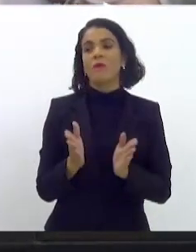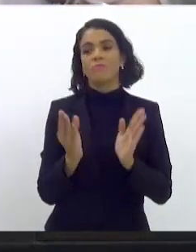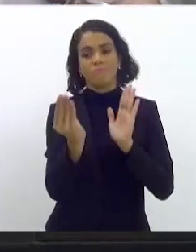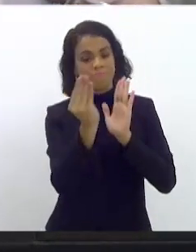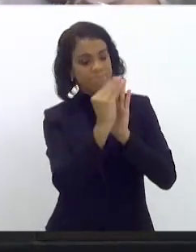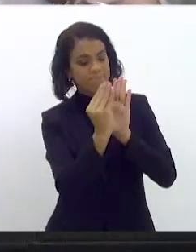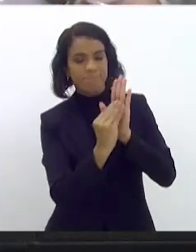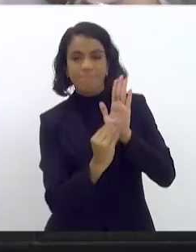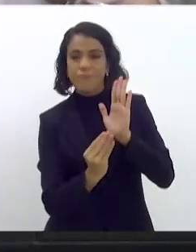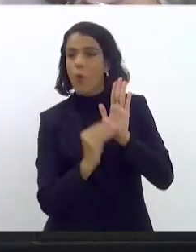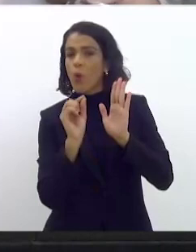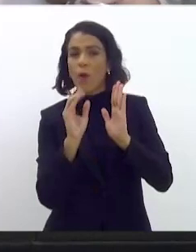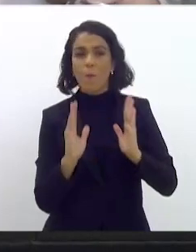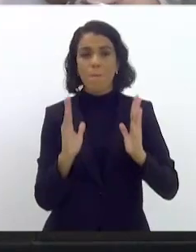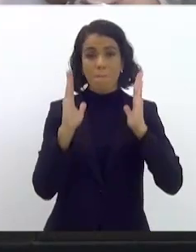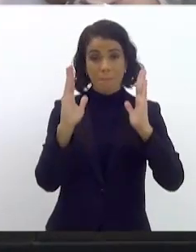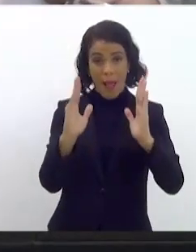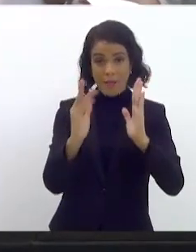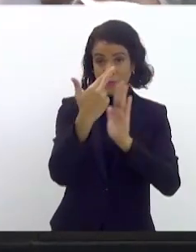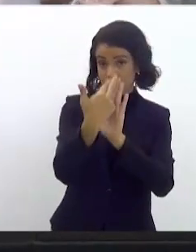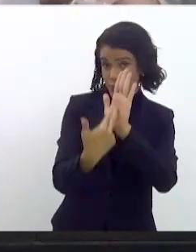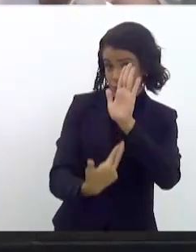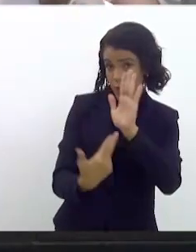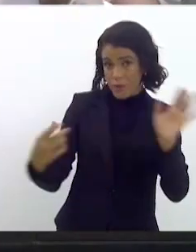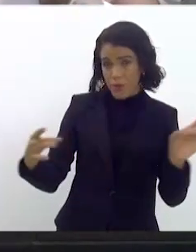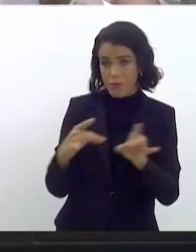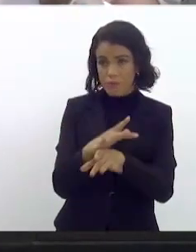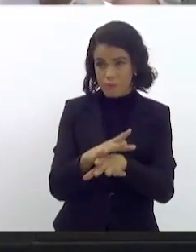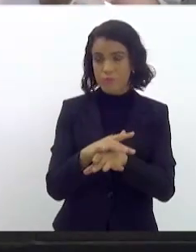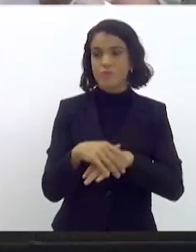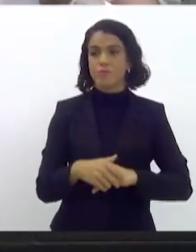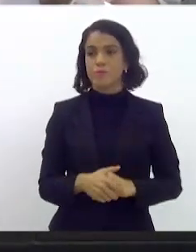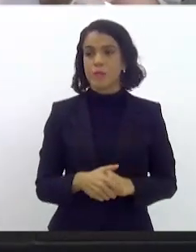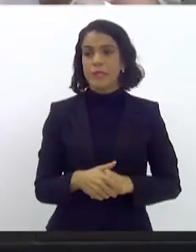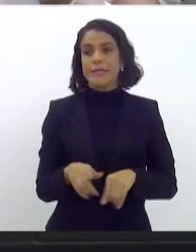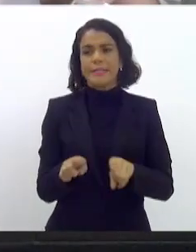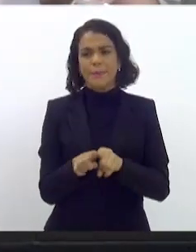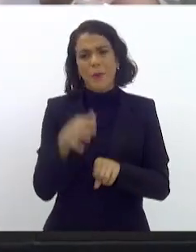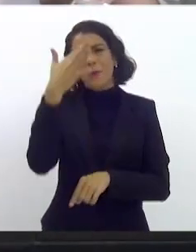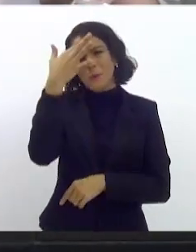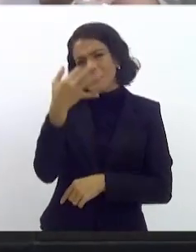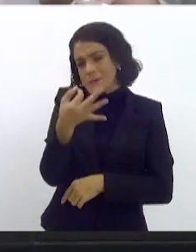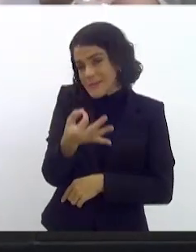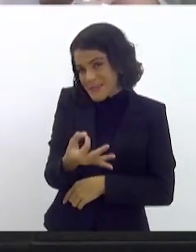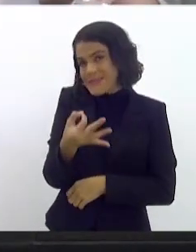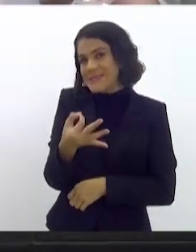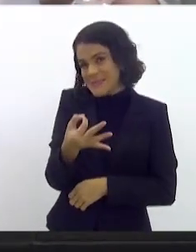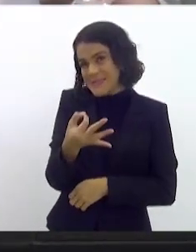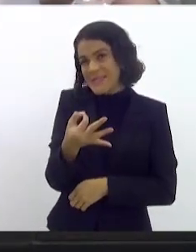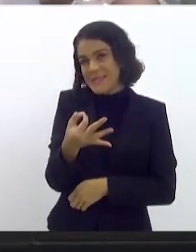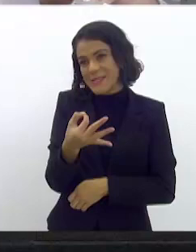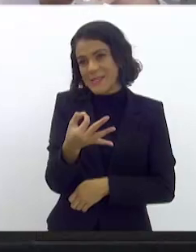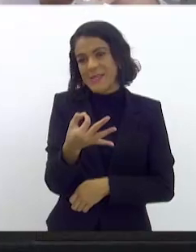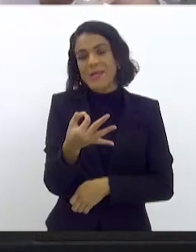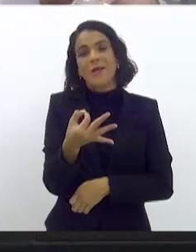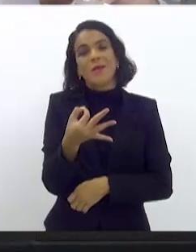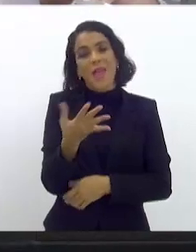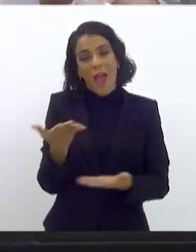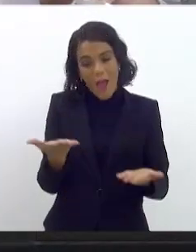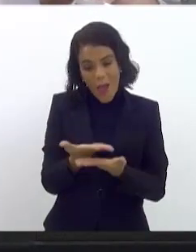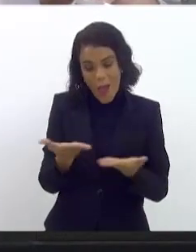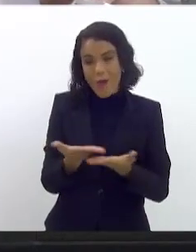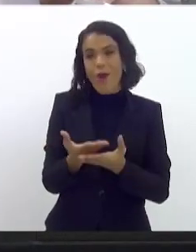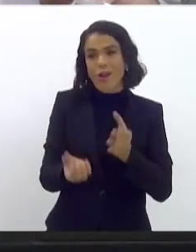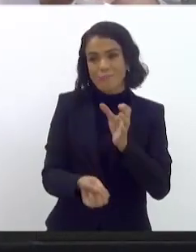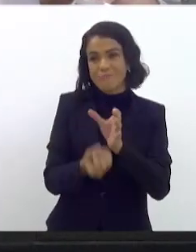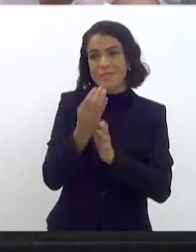estabelecer um prazo para o relatório, né, embora eu tenho certeza que, desde a instalação da CPI, a deputada